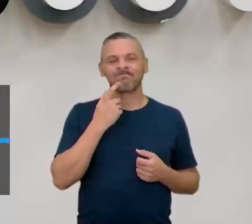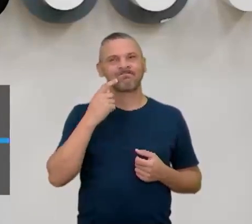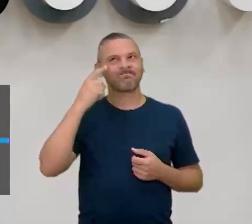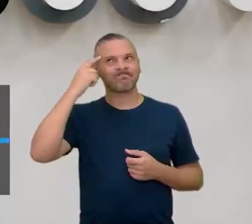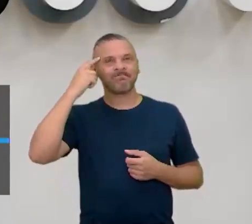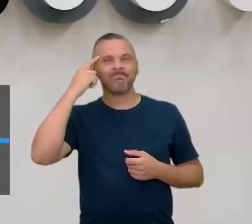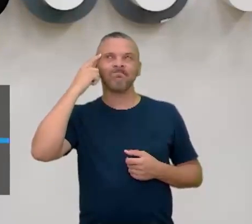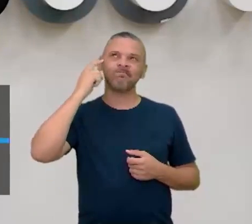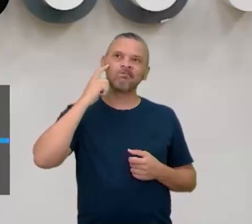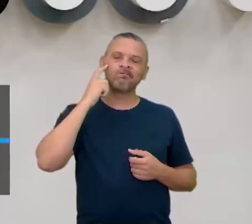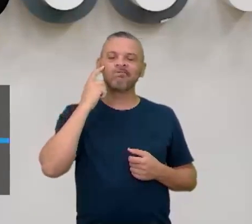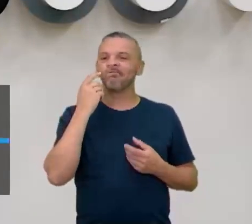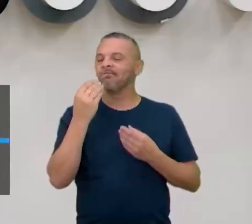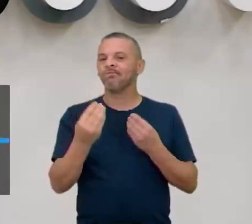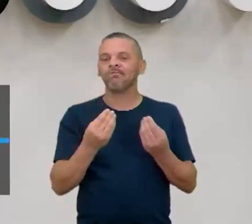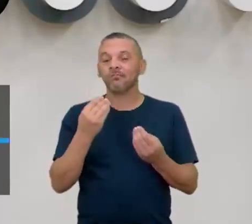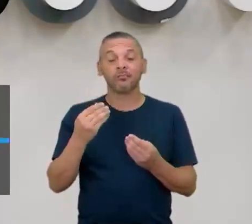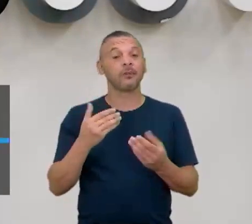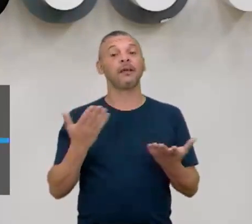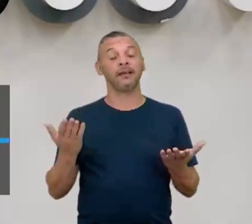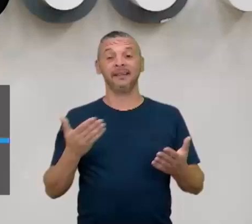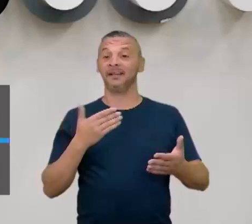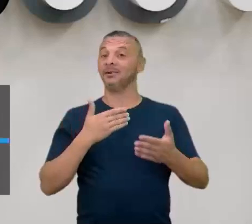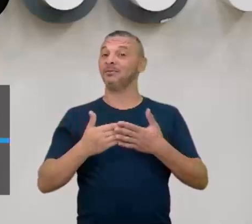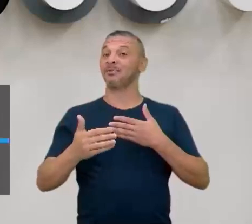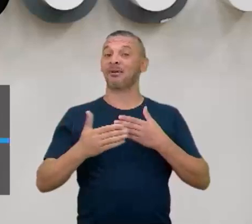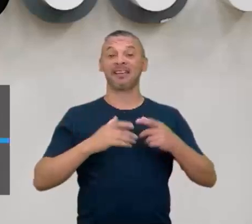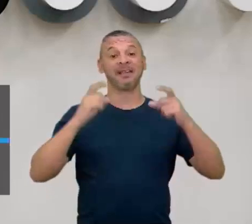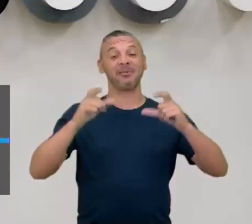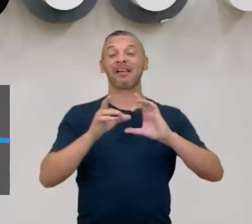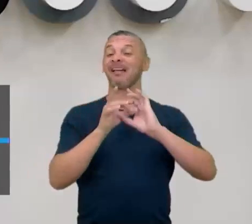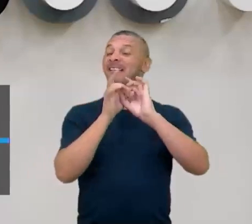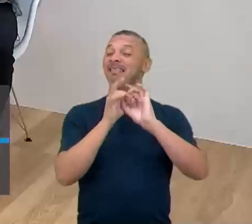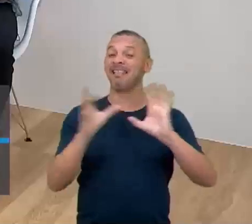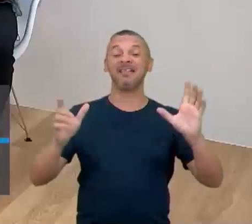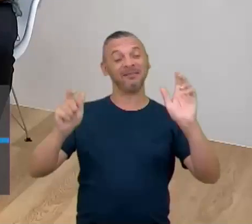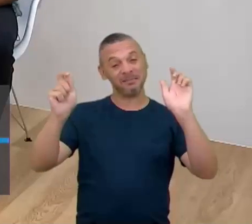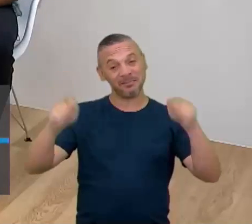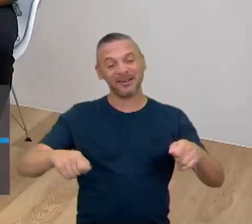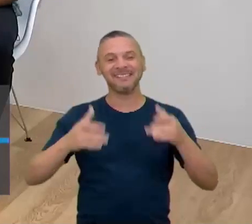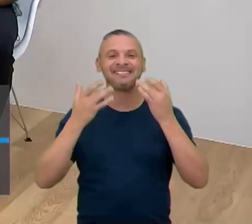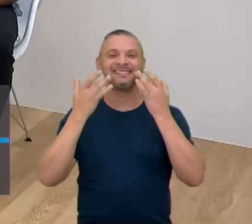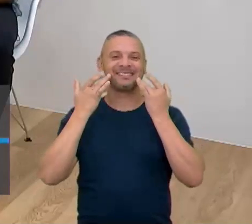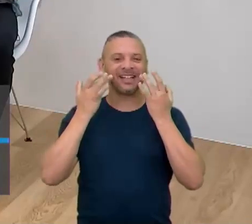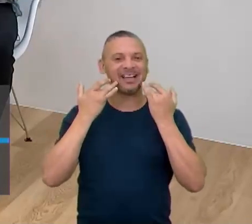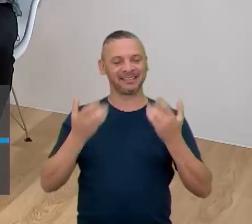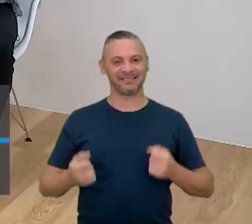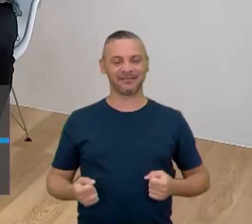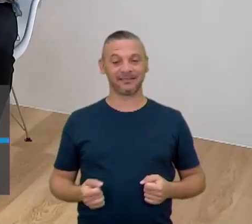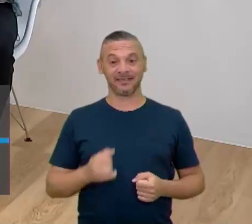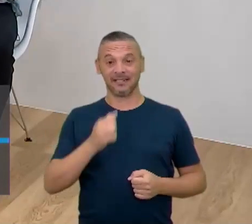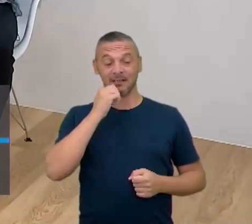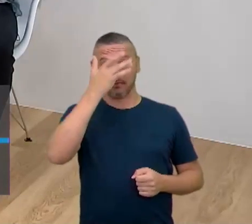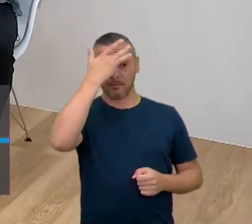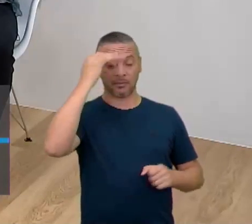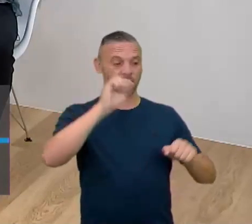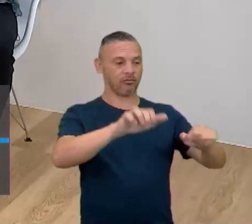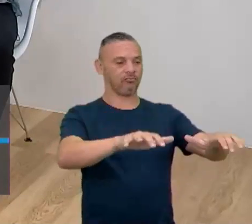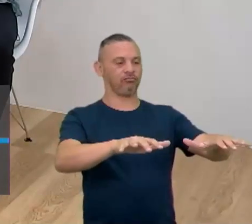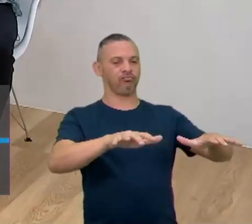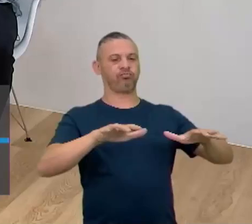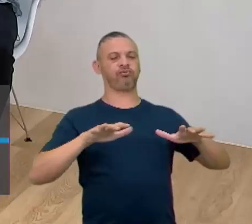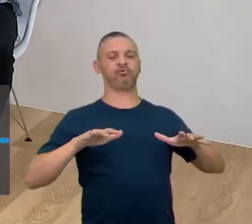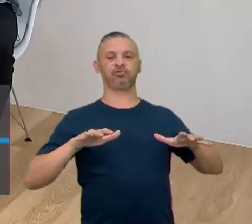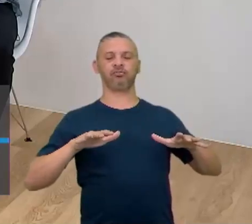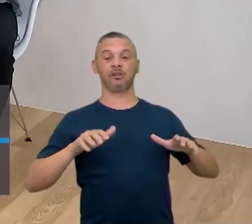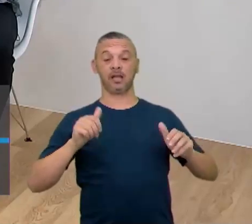contemporâneo, né? Porque qualquer lugar é lugar para fazer teatro. Então, quer dizer, se eu tenho plateia, se eu tenho um ator, eu